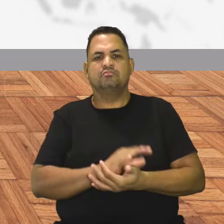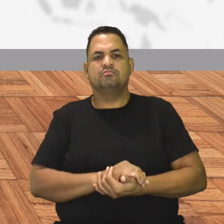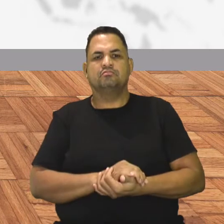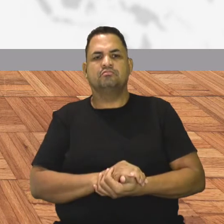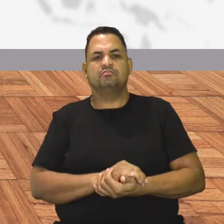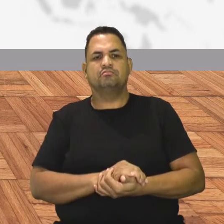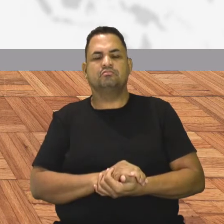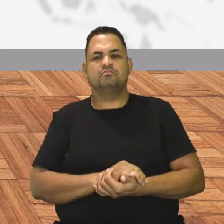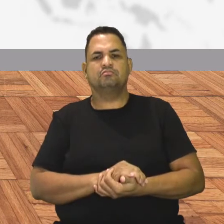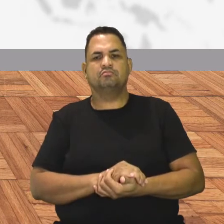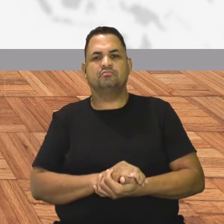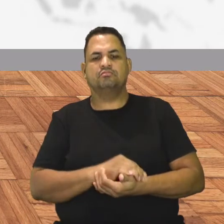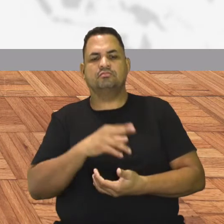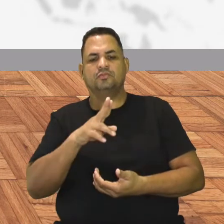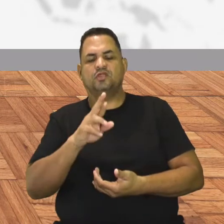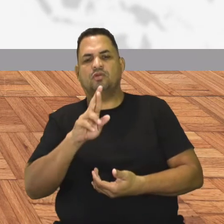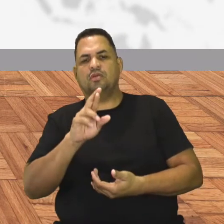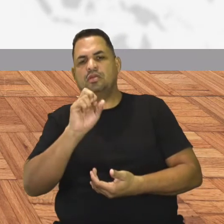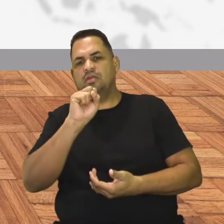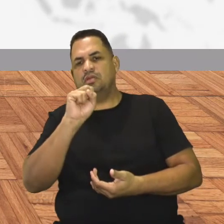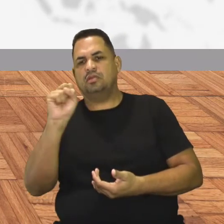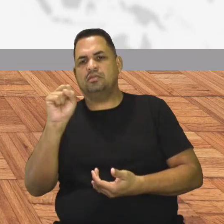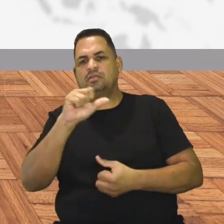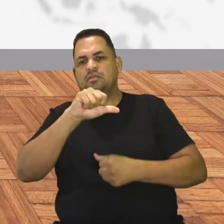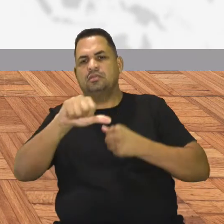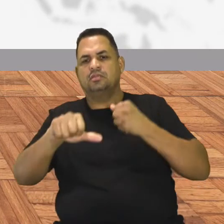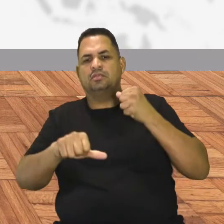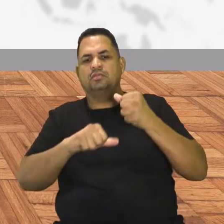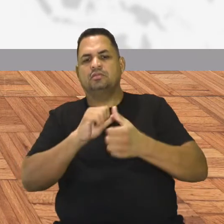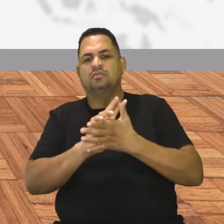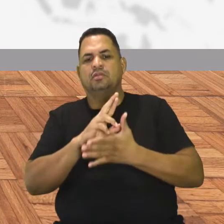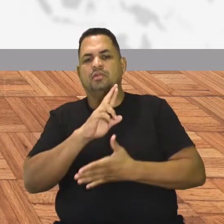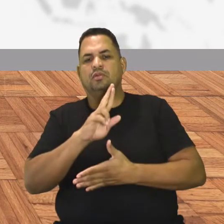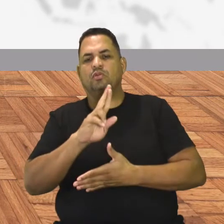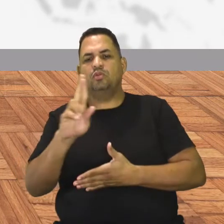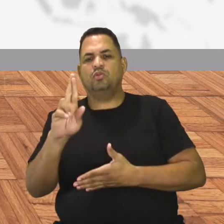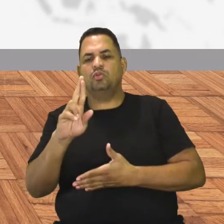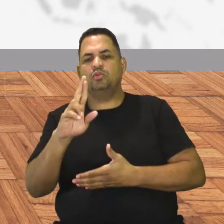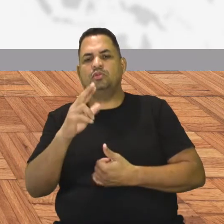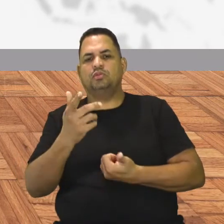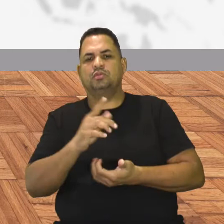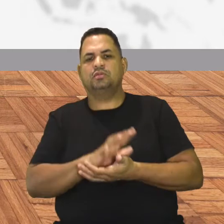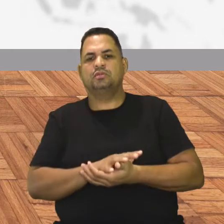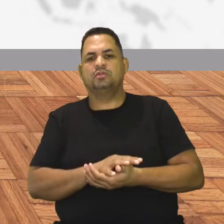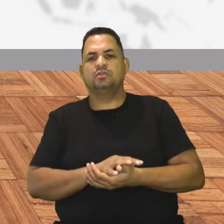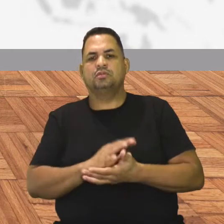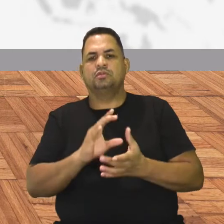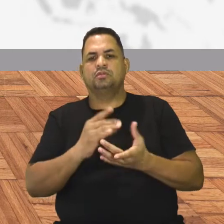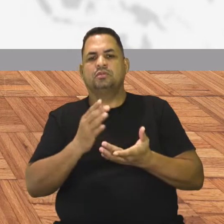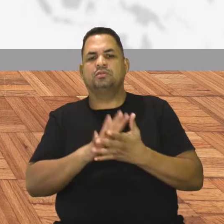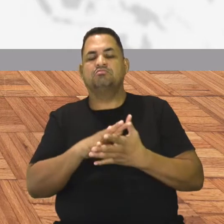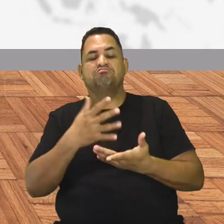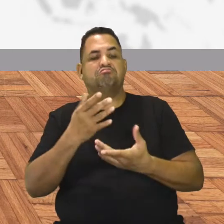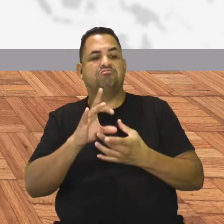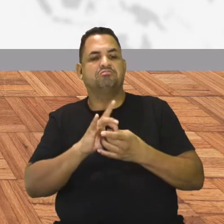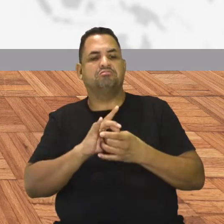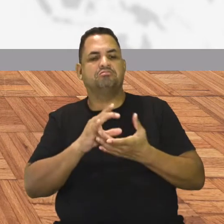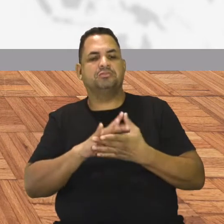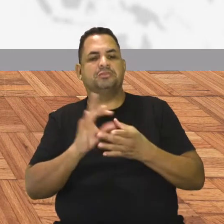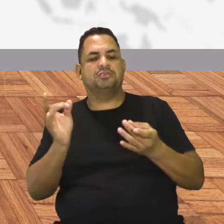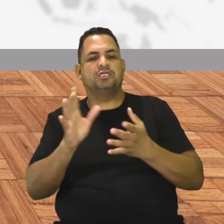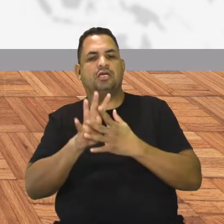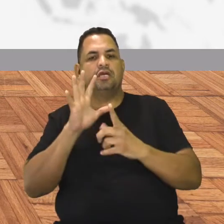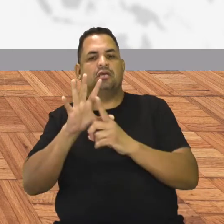A União Soviética aqui em cima, ela se torna apenas a Rússia. Ela deixa de ter a influência dentro